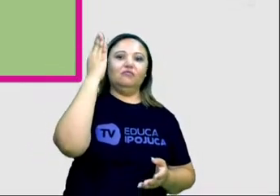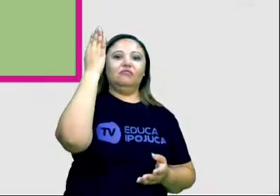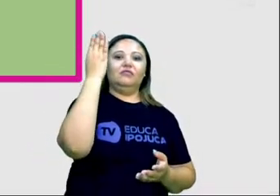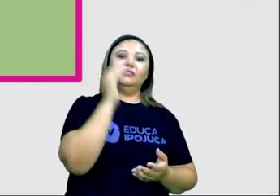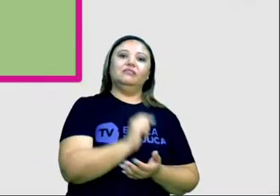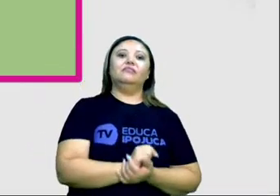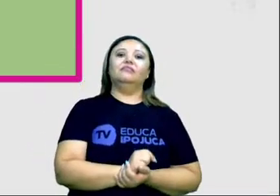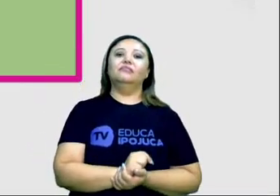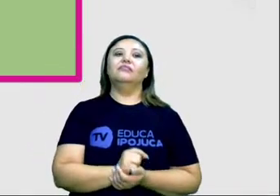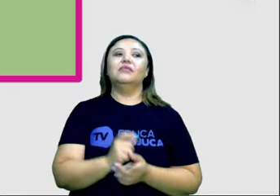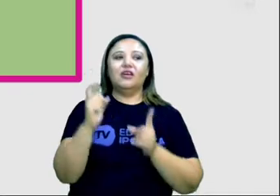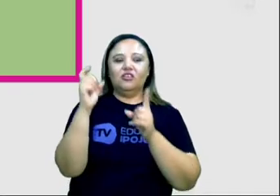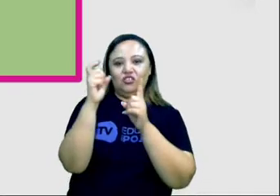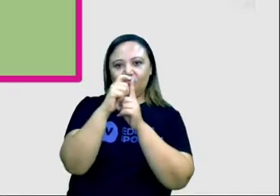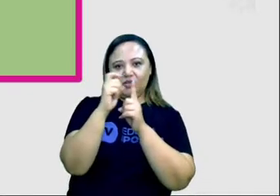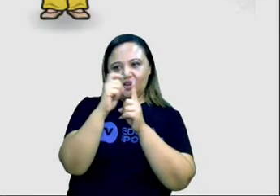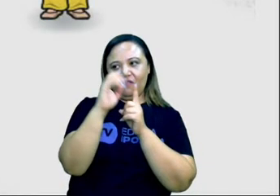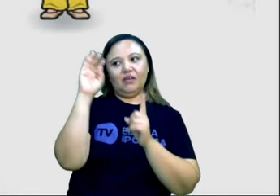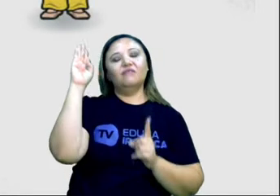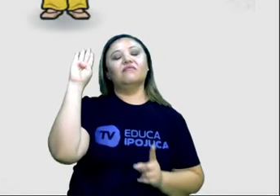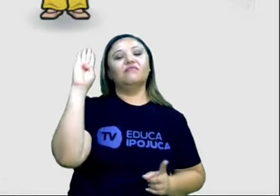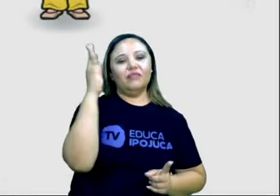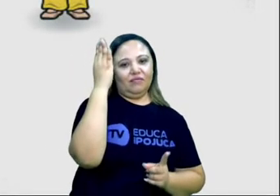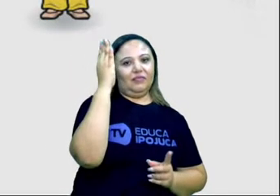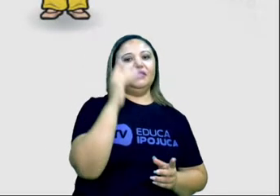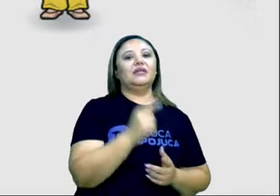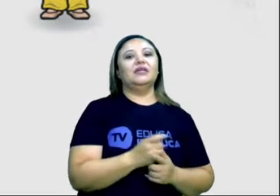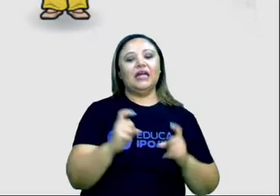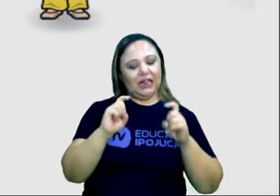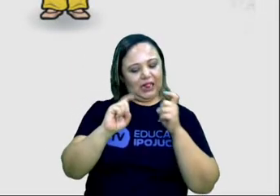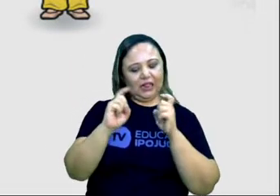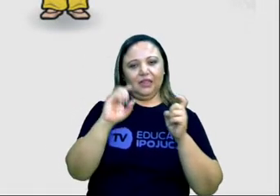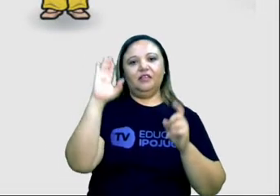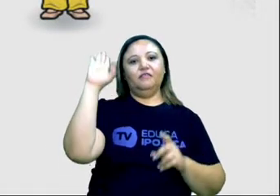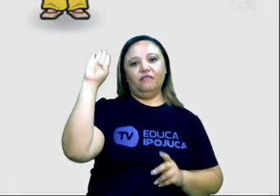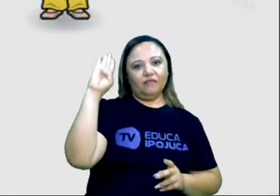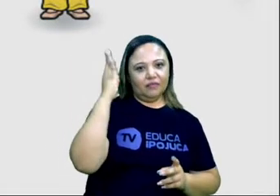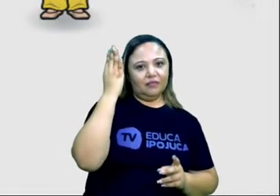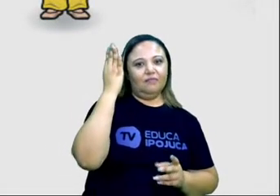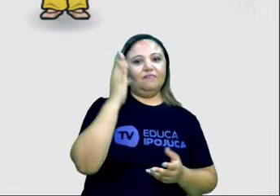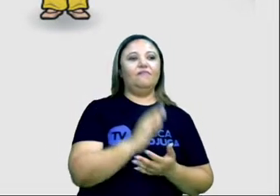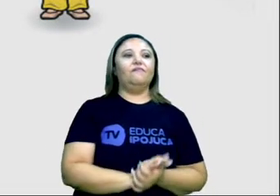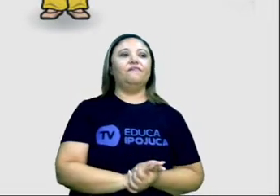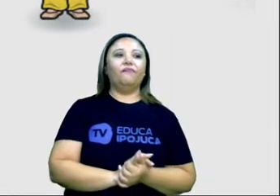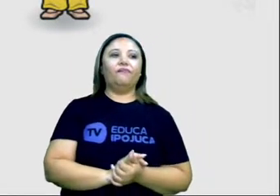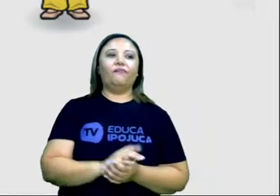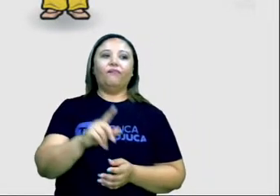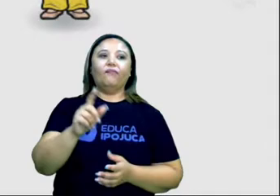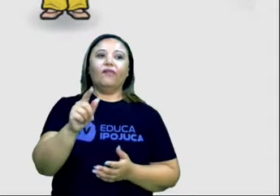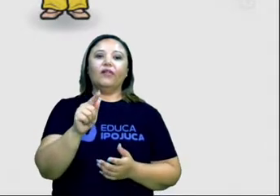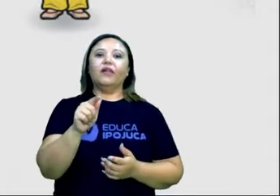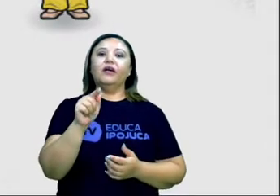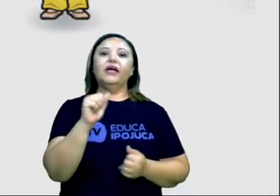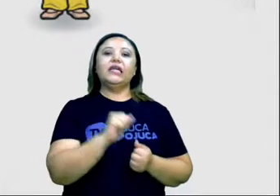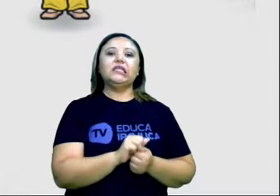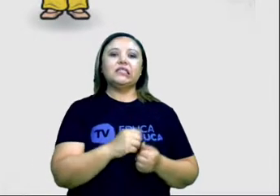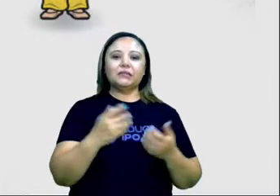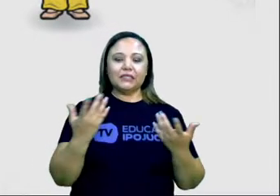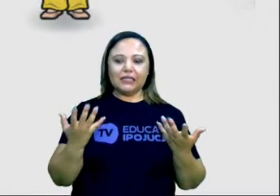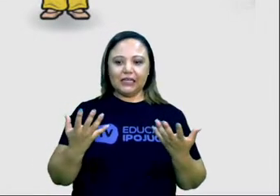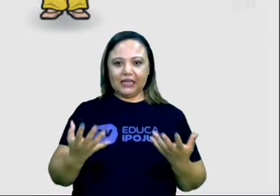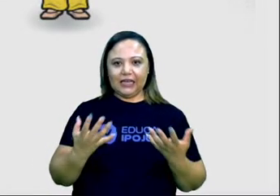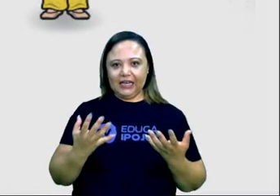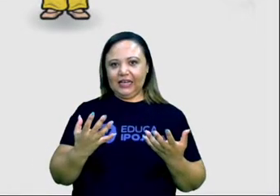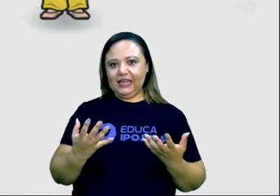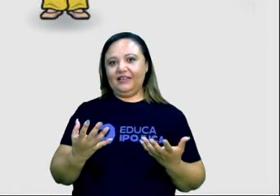as conclusões elas não são bem como deveriam ser. As falácias são os argumentos que têm a pretensão de